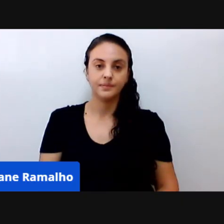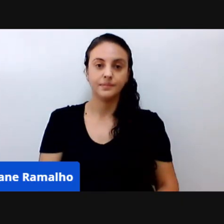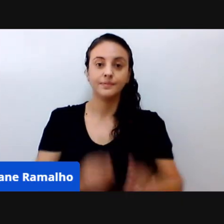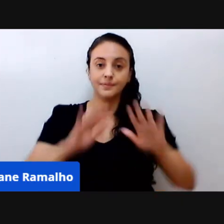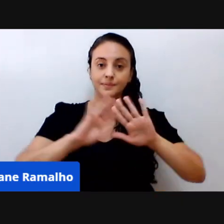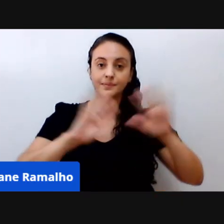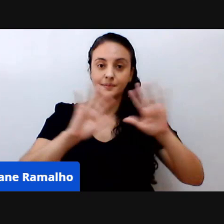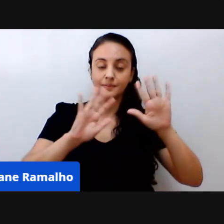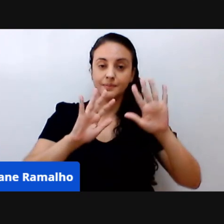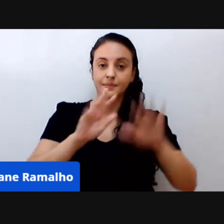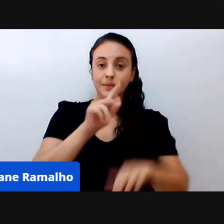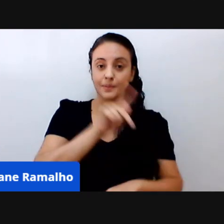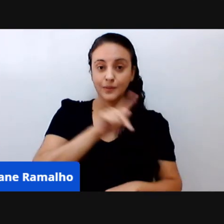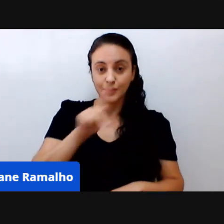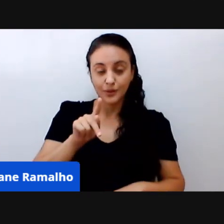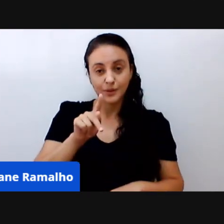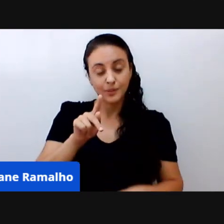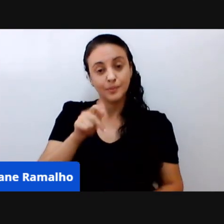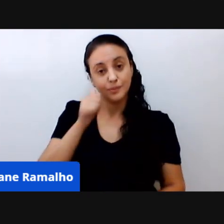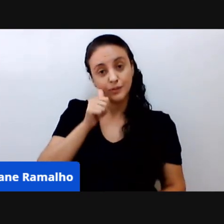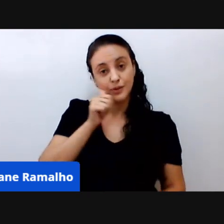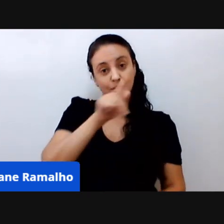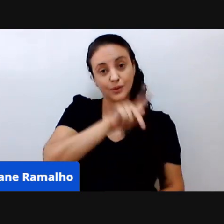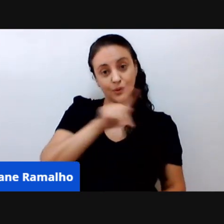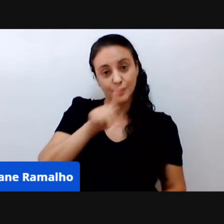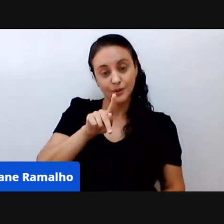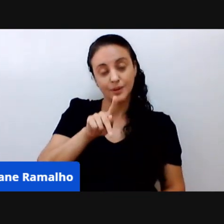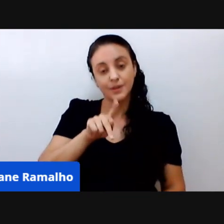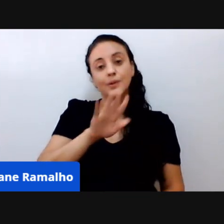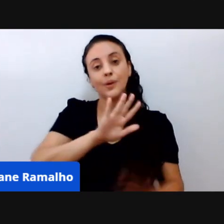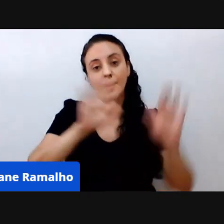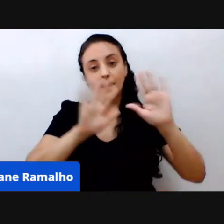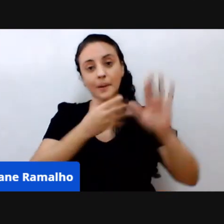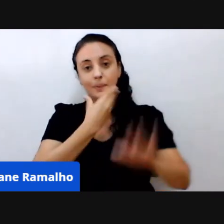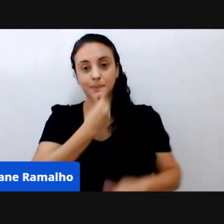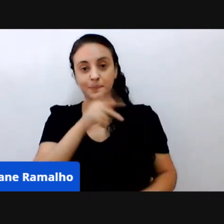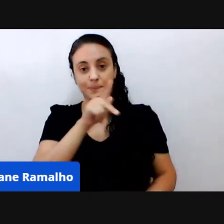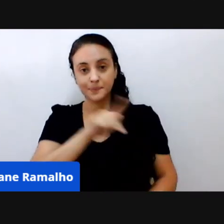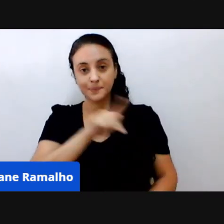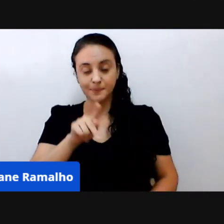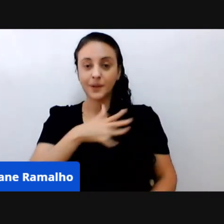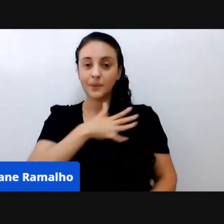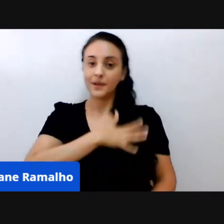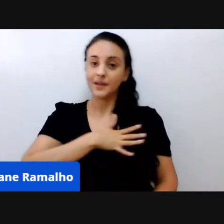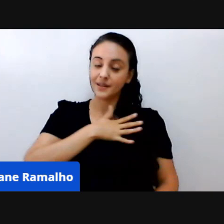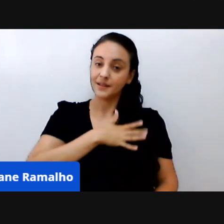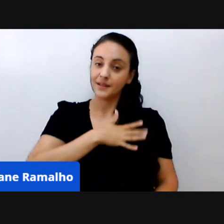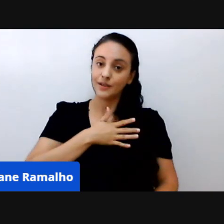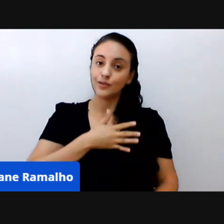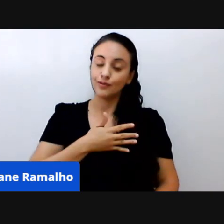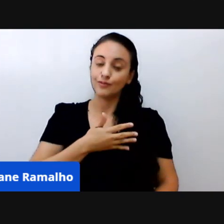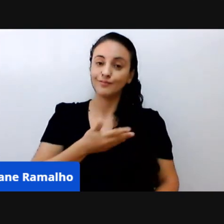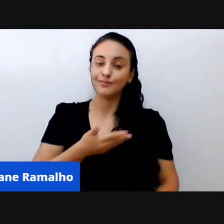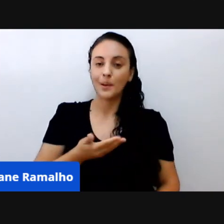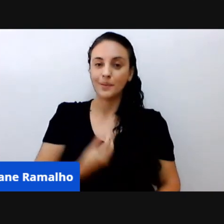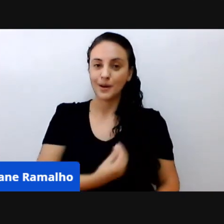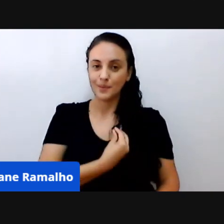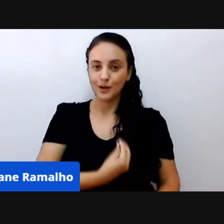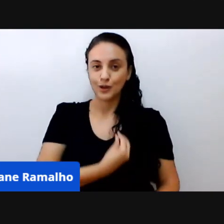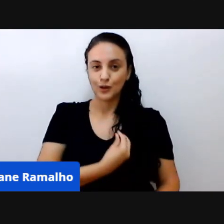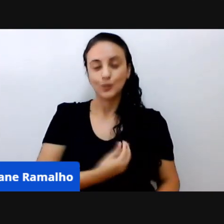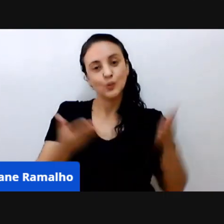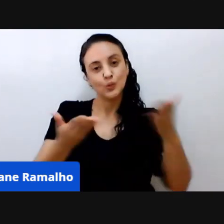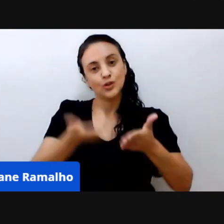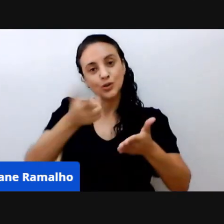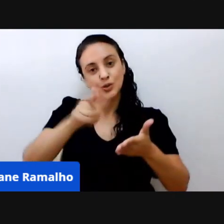Olá, professores, olá, professoras. É um prazer estar aqui novamente com vocês, nesse momento de